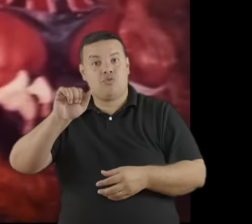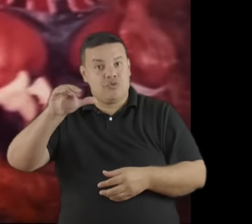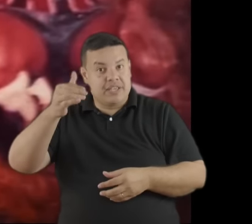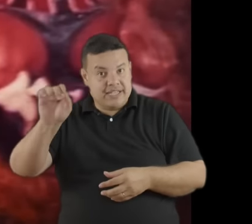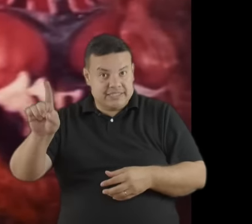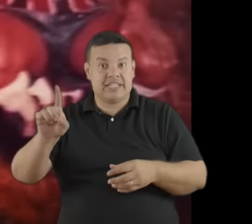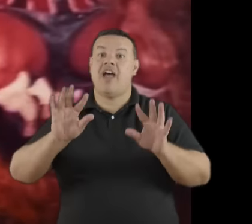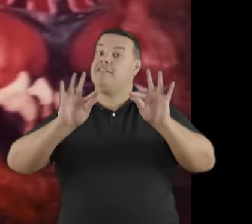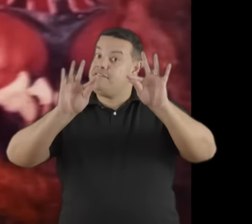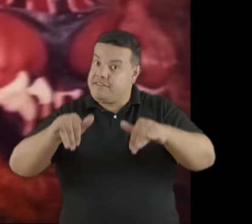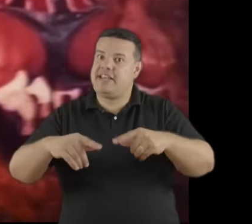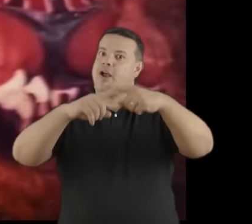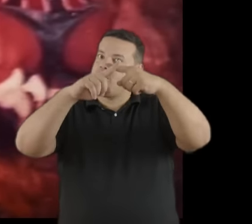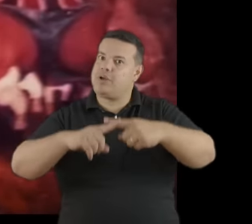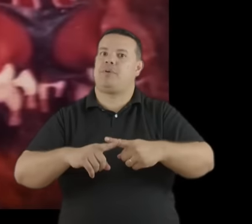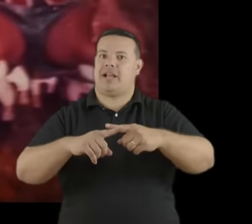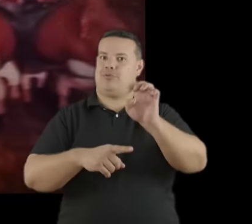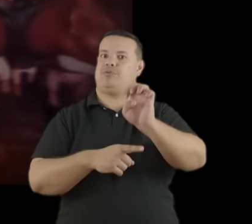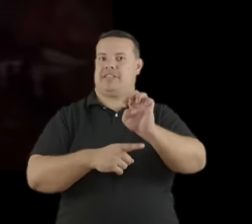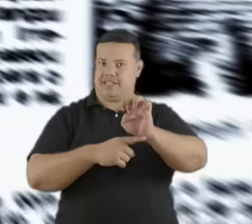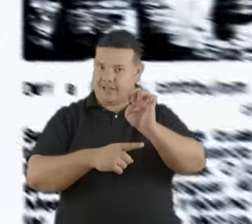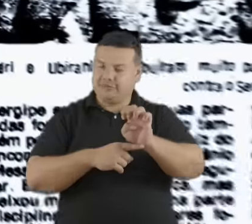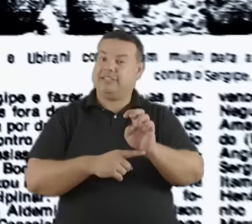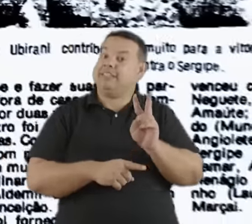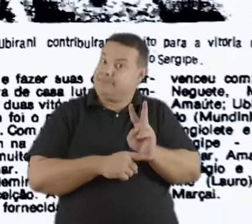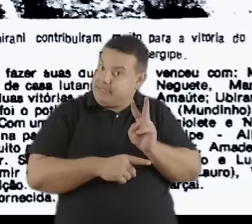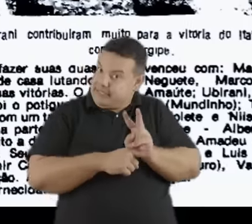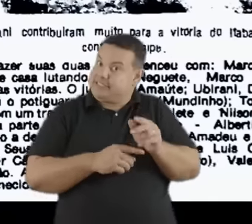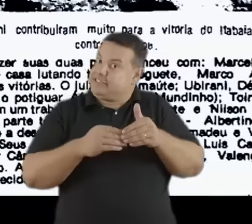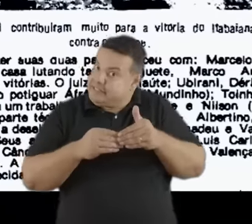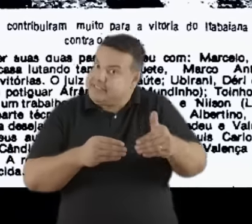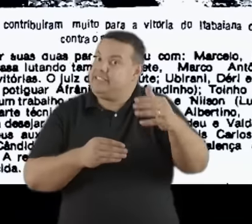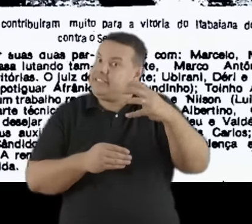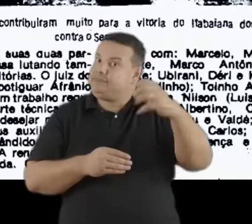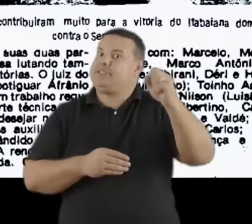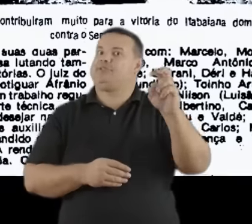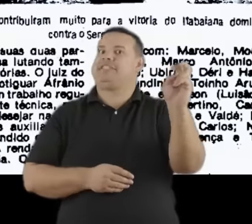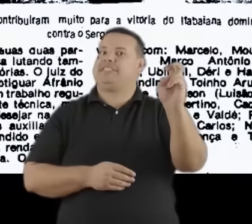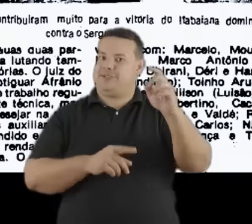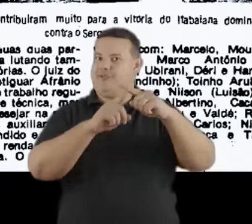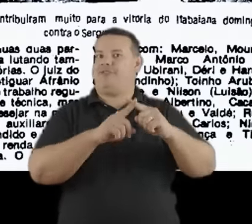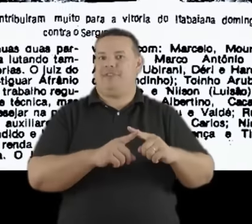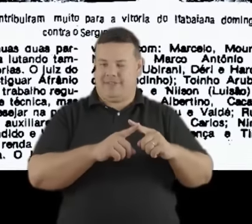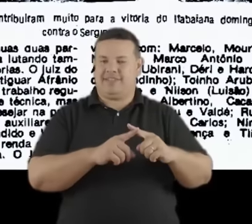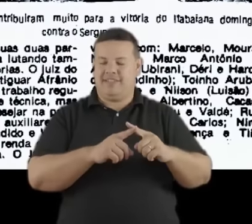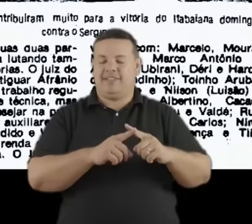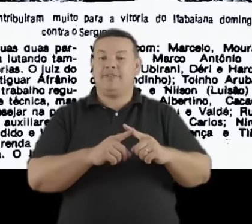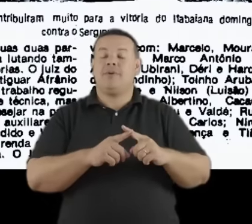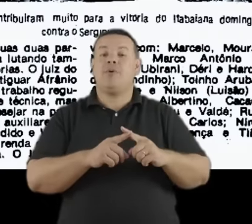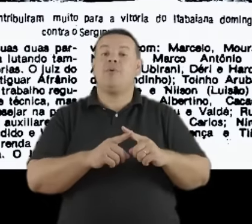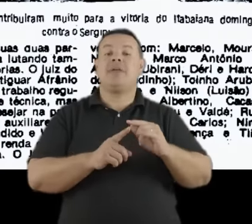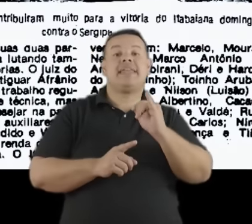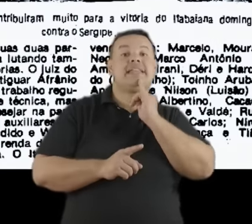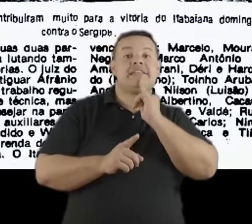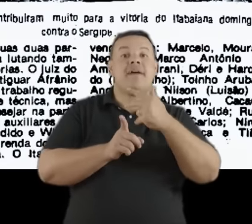Campeonato Estadual de 1982. A expectativa para o Penta aumentou quando, na abertura desta fase